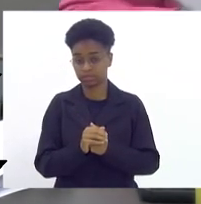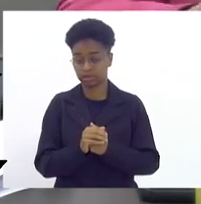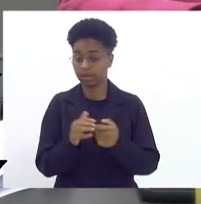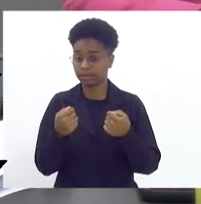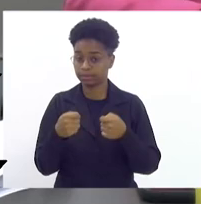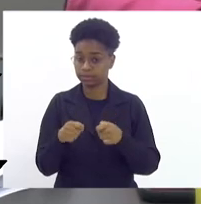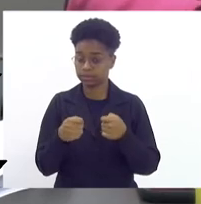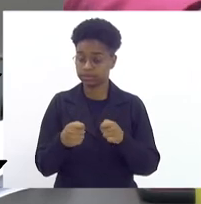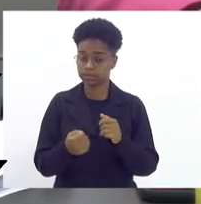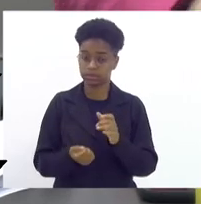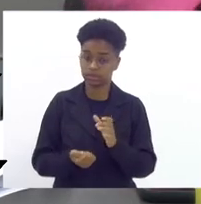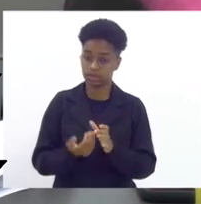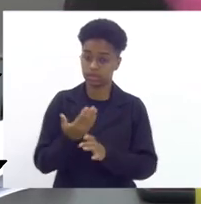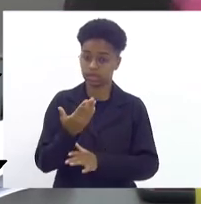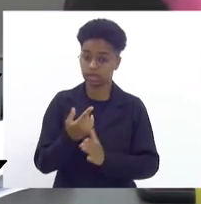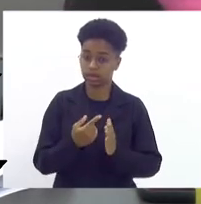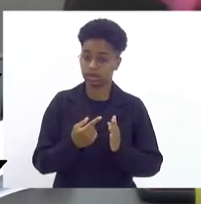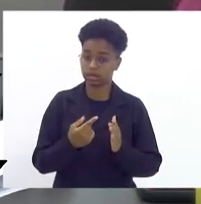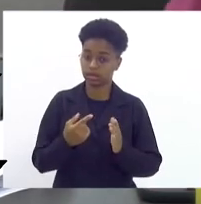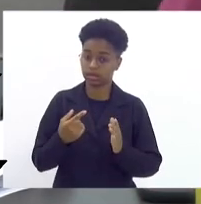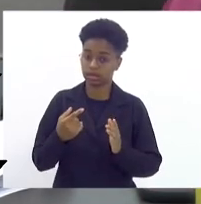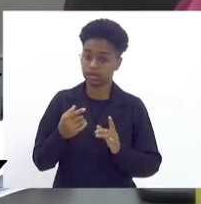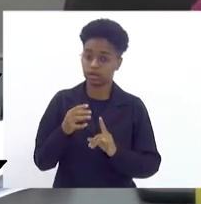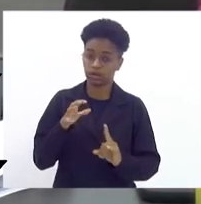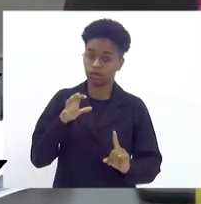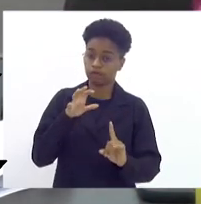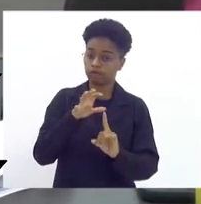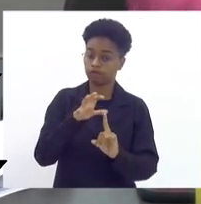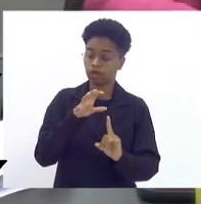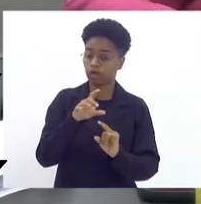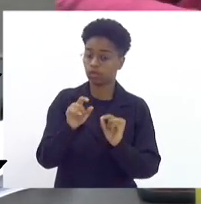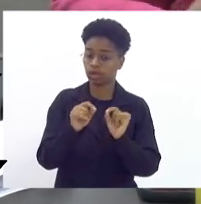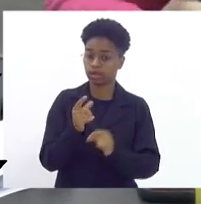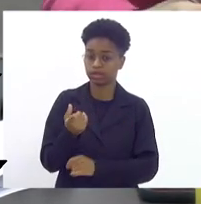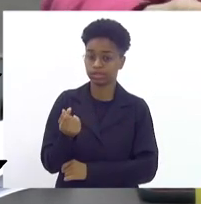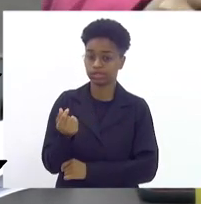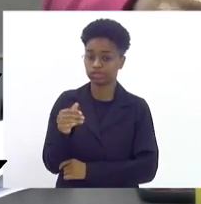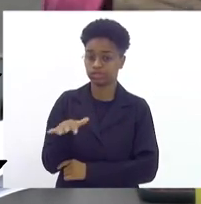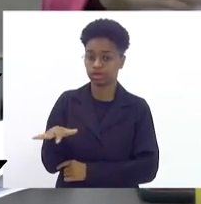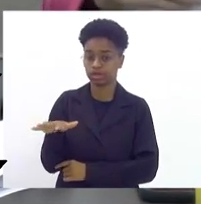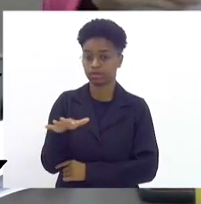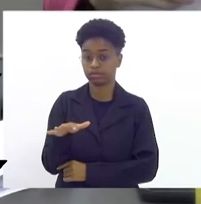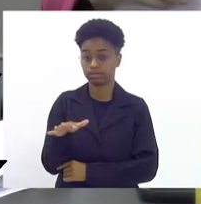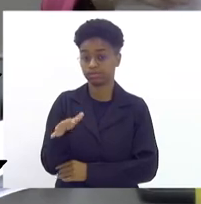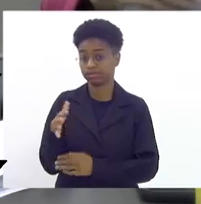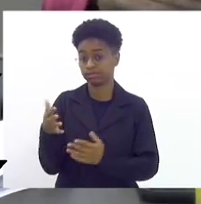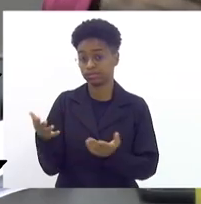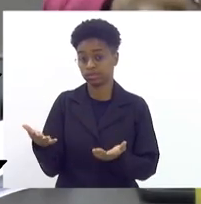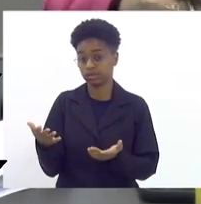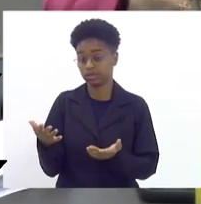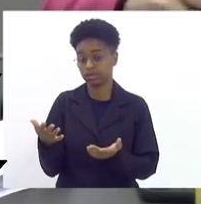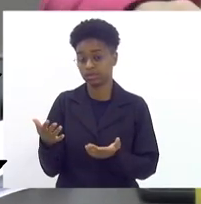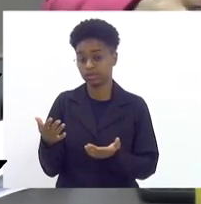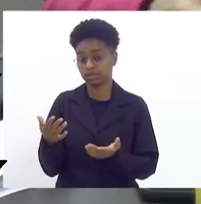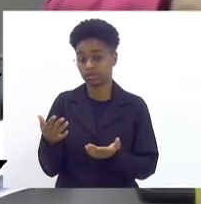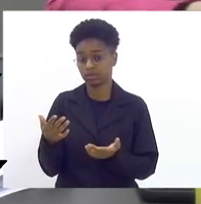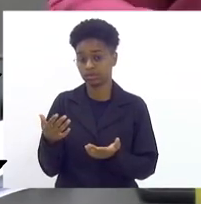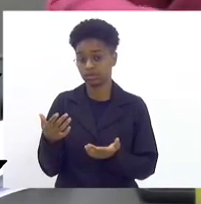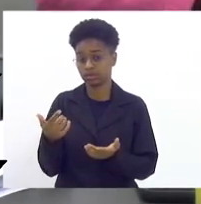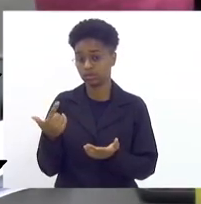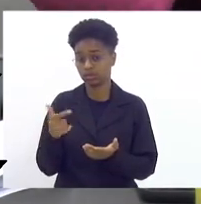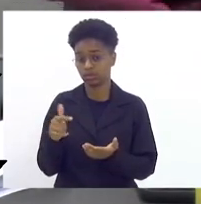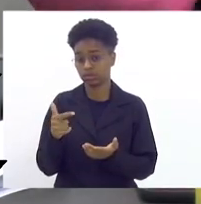estabeleça impacto na receita, que não está adendado